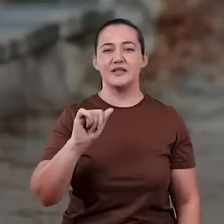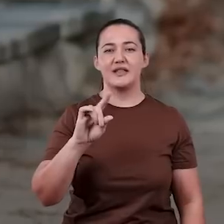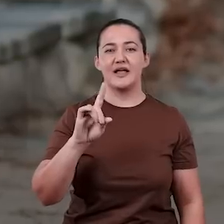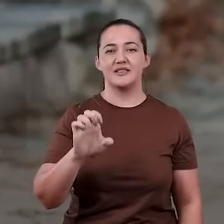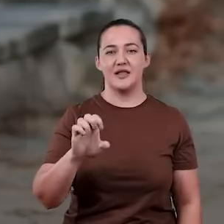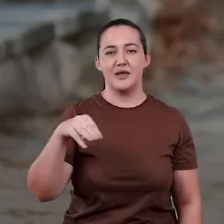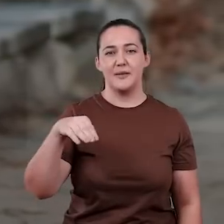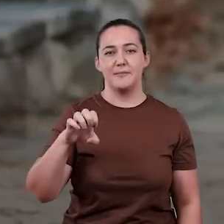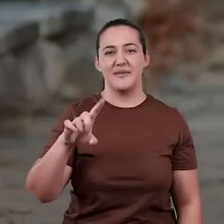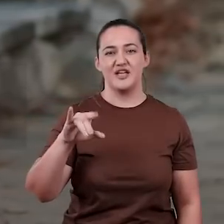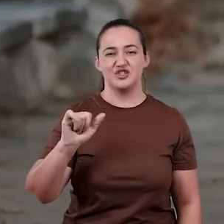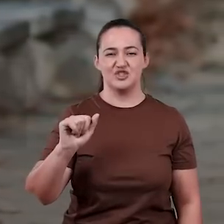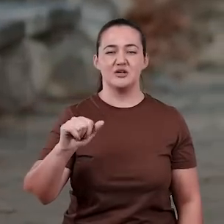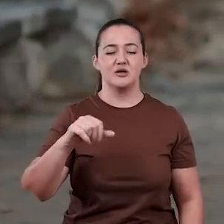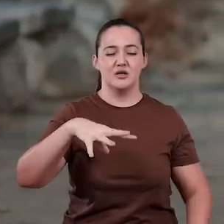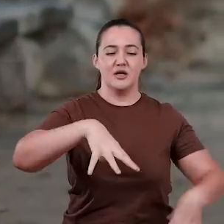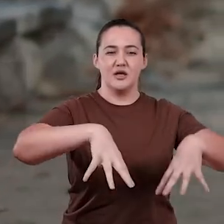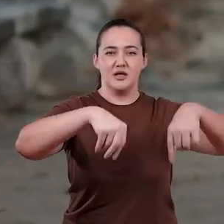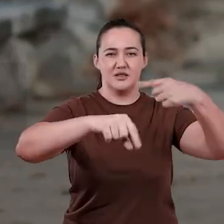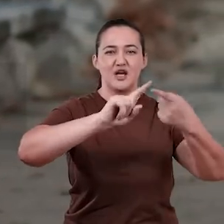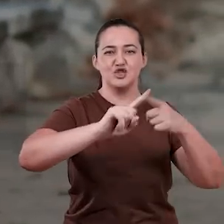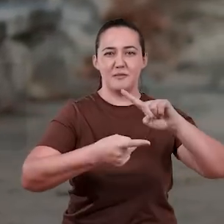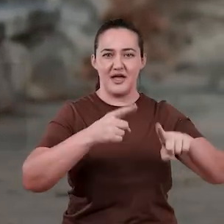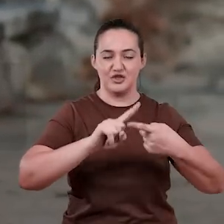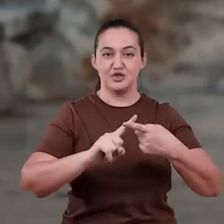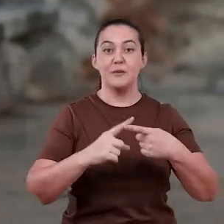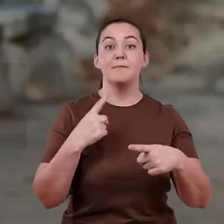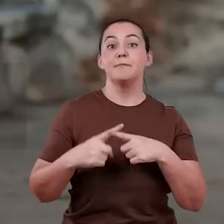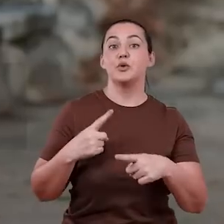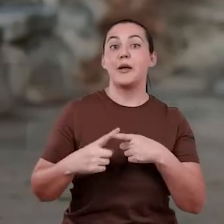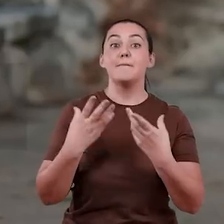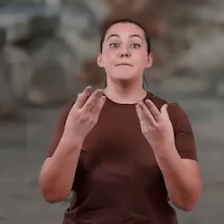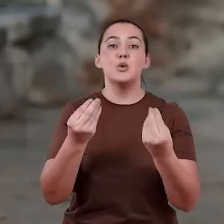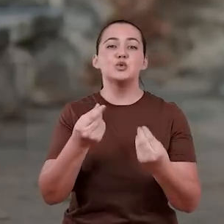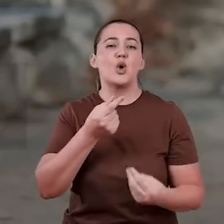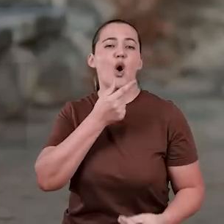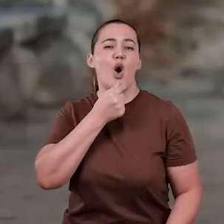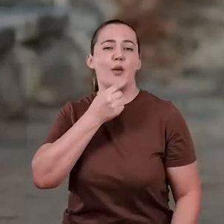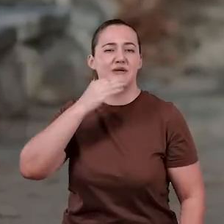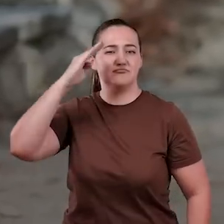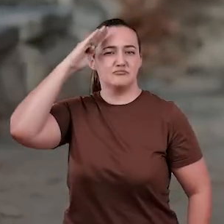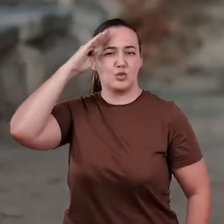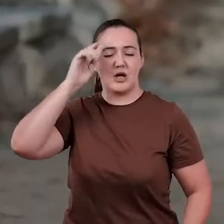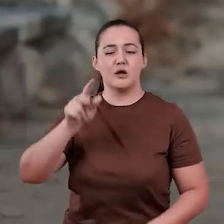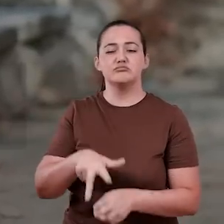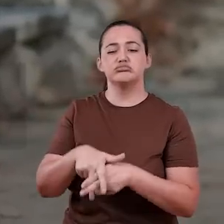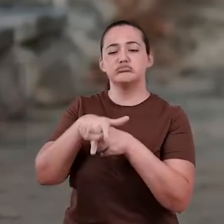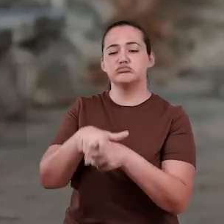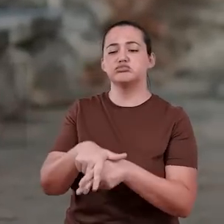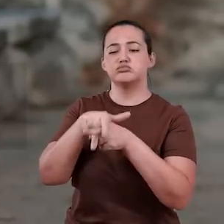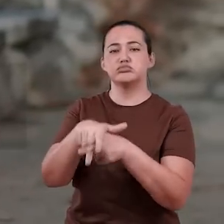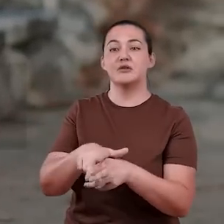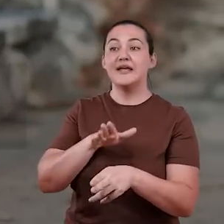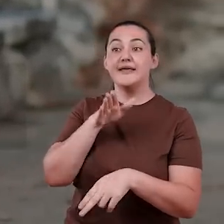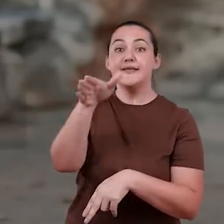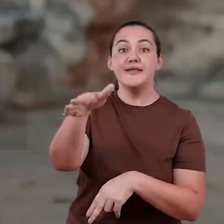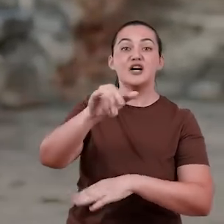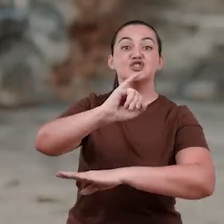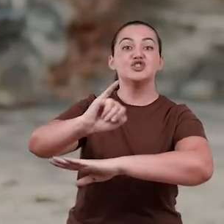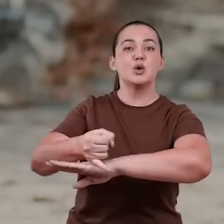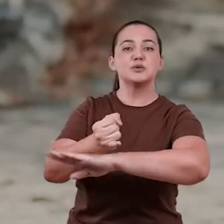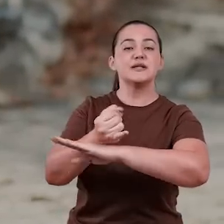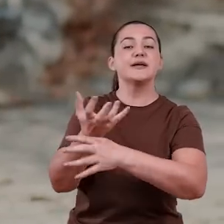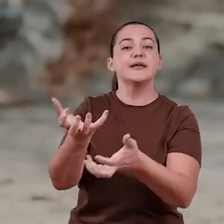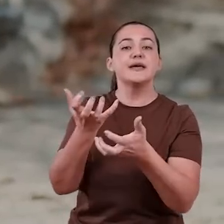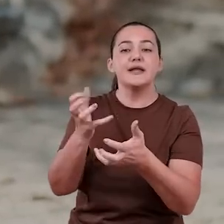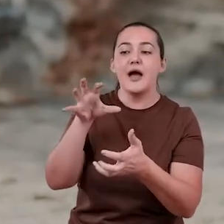das Cruzadas, muitos cavaleiros templários iam para Jerusalém em busca de relíquias sagradas. E a relíquia sagrada